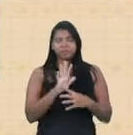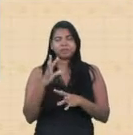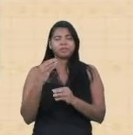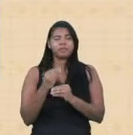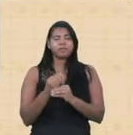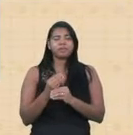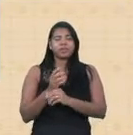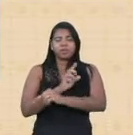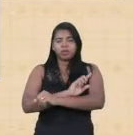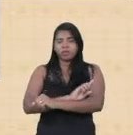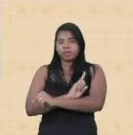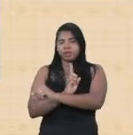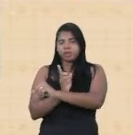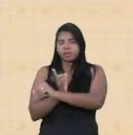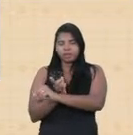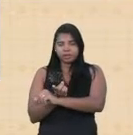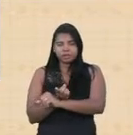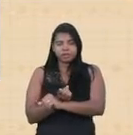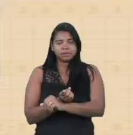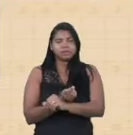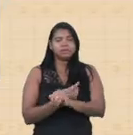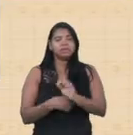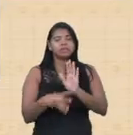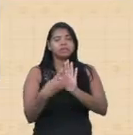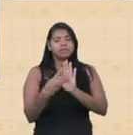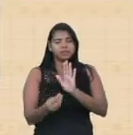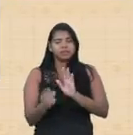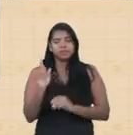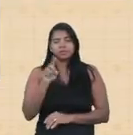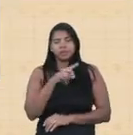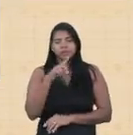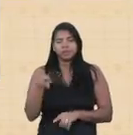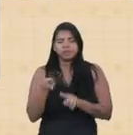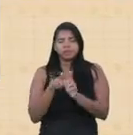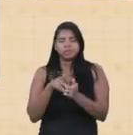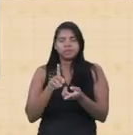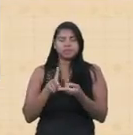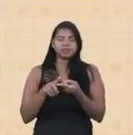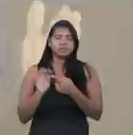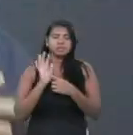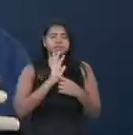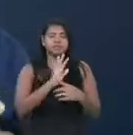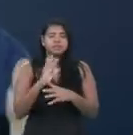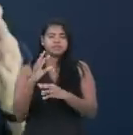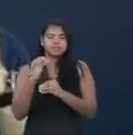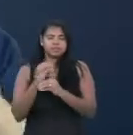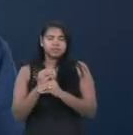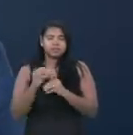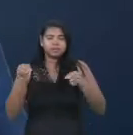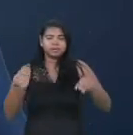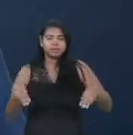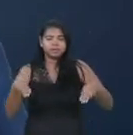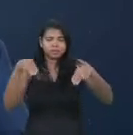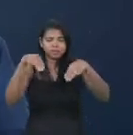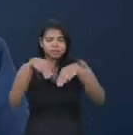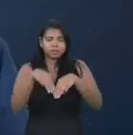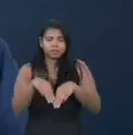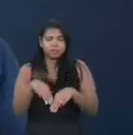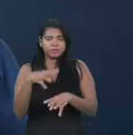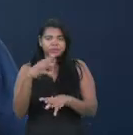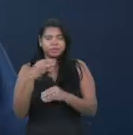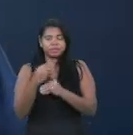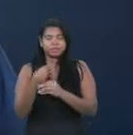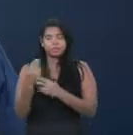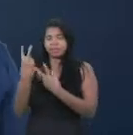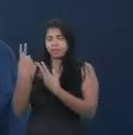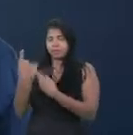a velocidade ela é repetida, você pode cancelar de um lado e do outro, ficando a expressão do campo magnético vezes a carga, igual